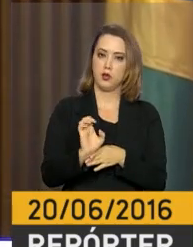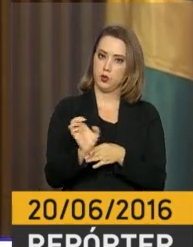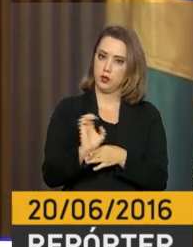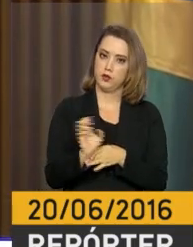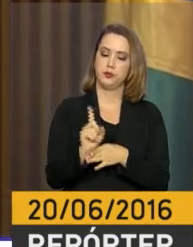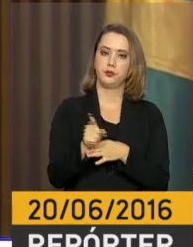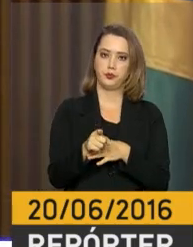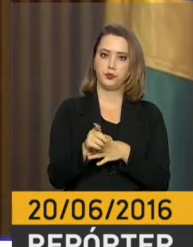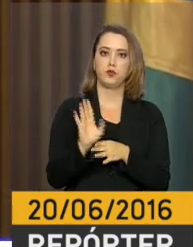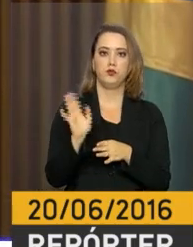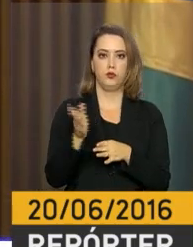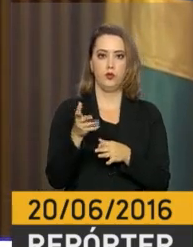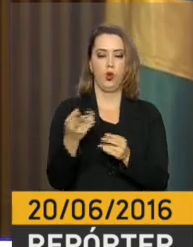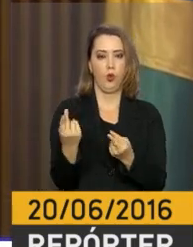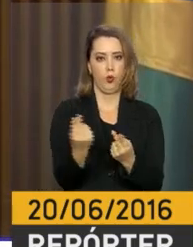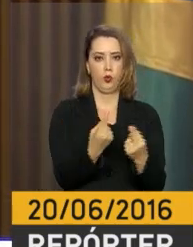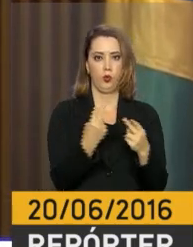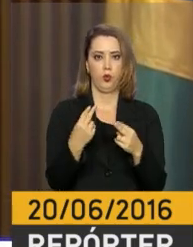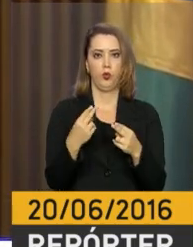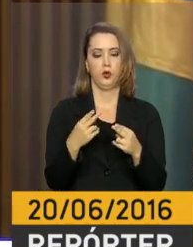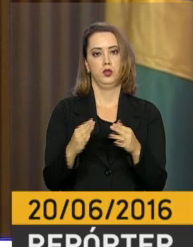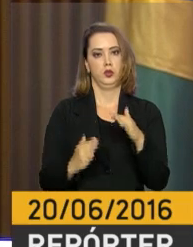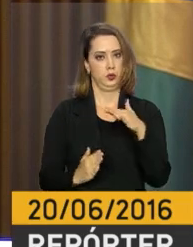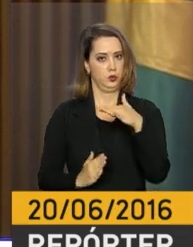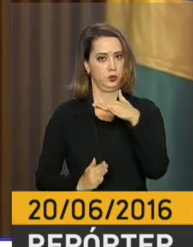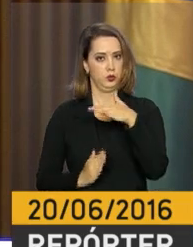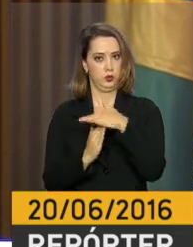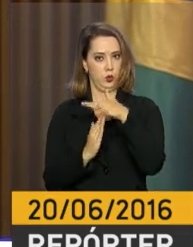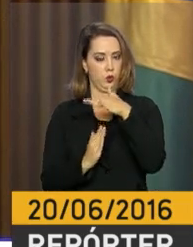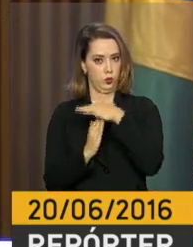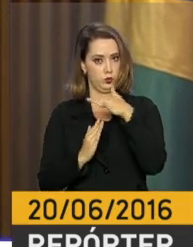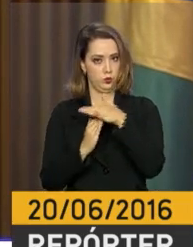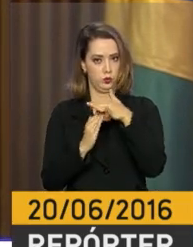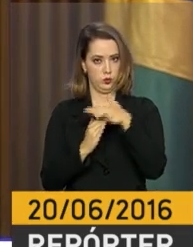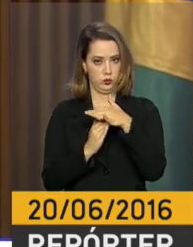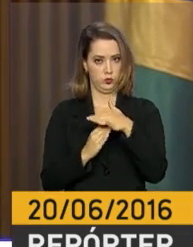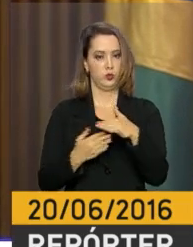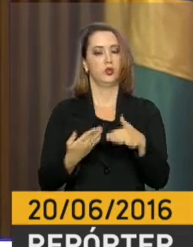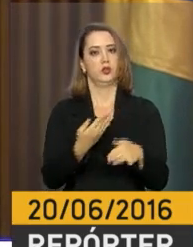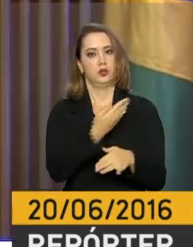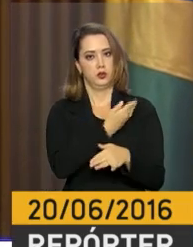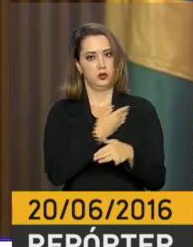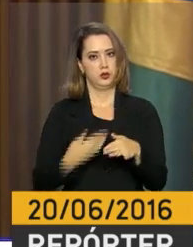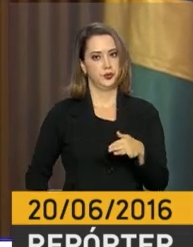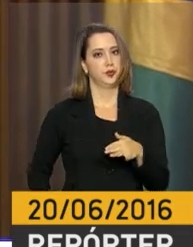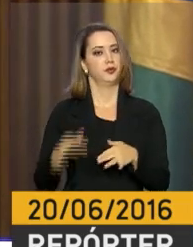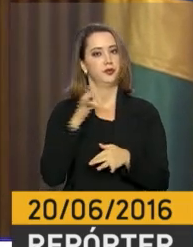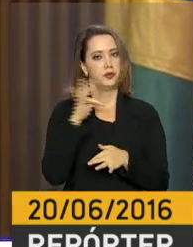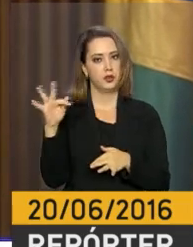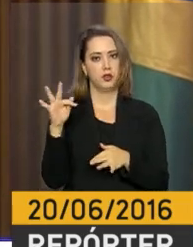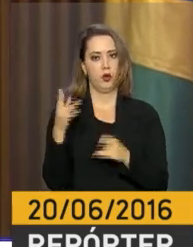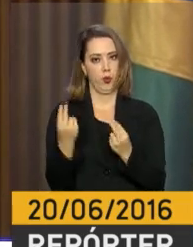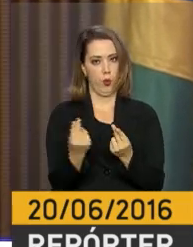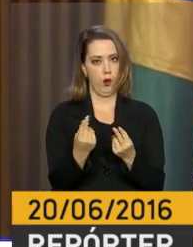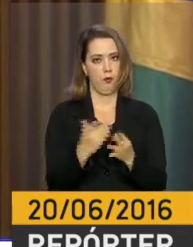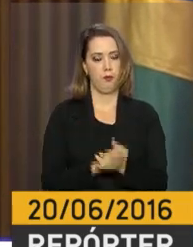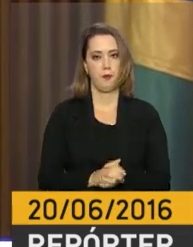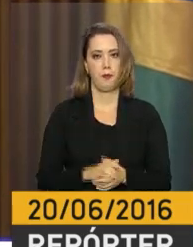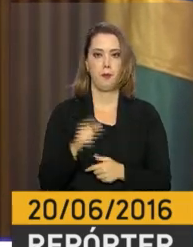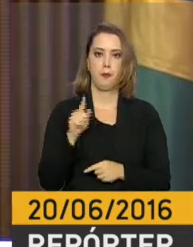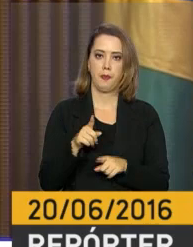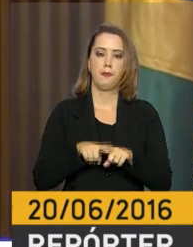de emenda constitucional fixadora de teto para os gastos da União mas evidentemente